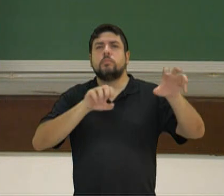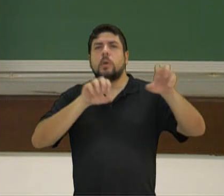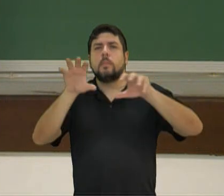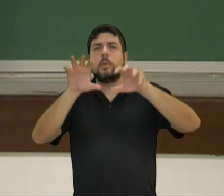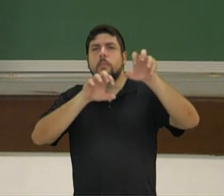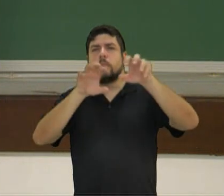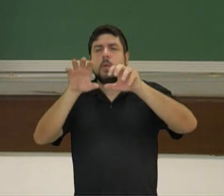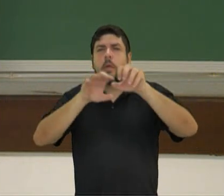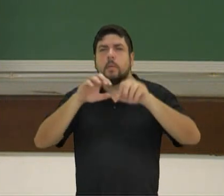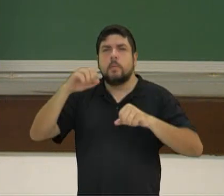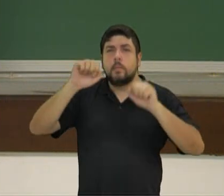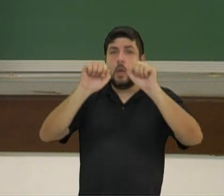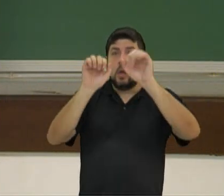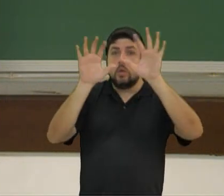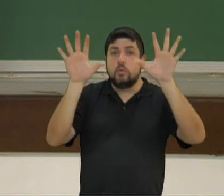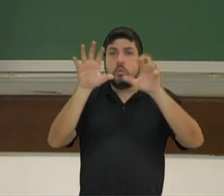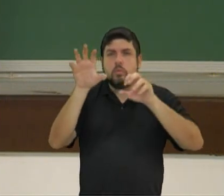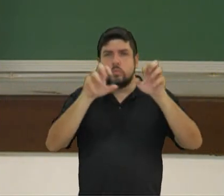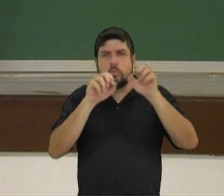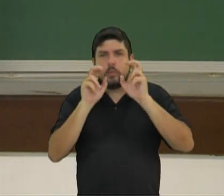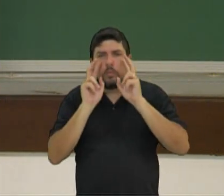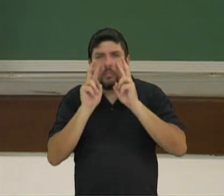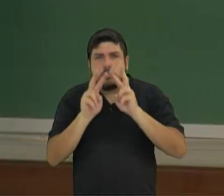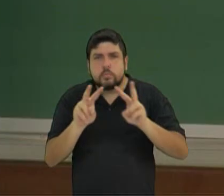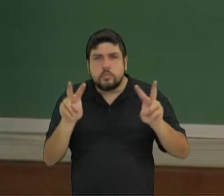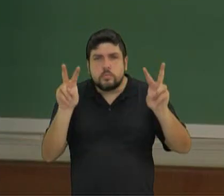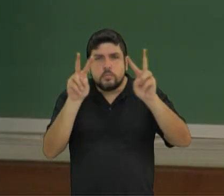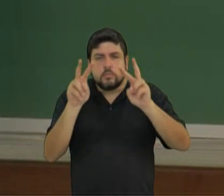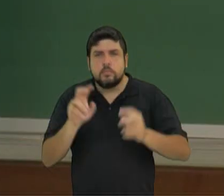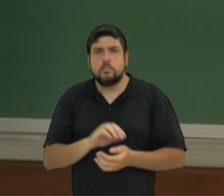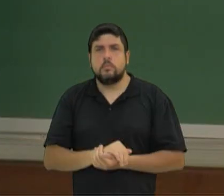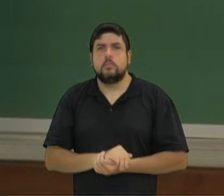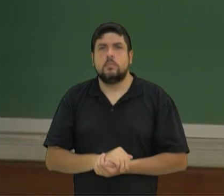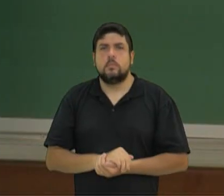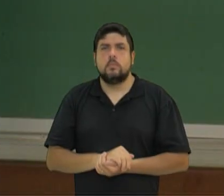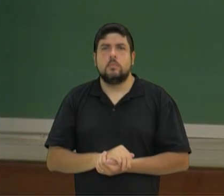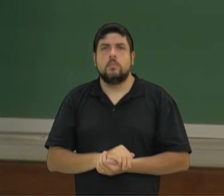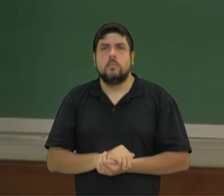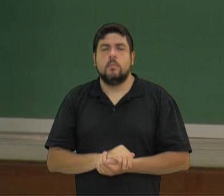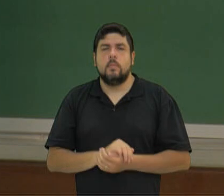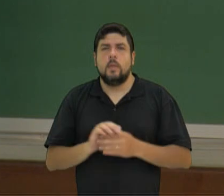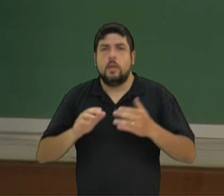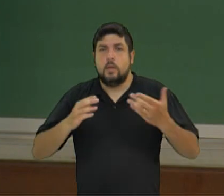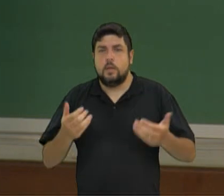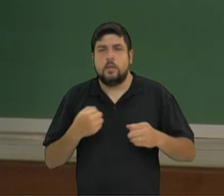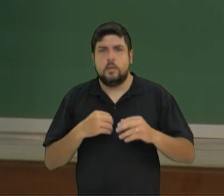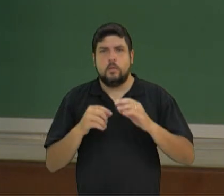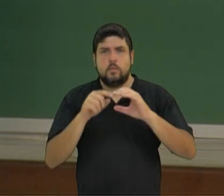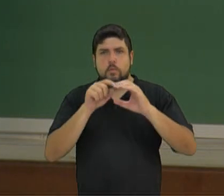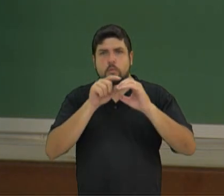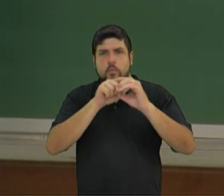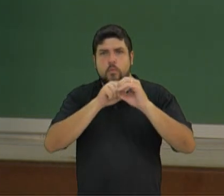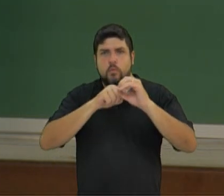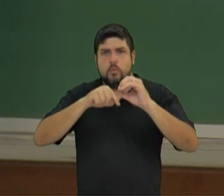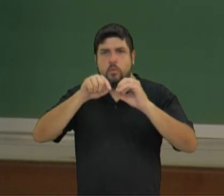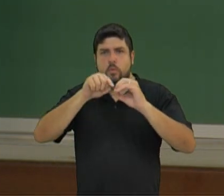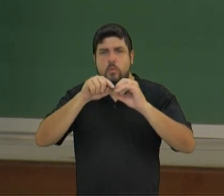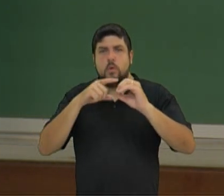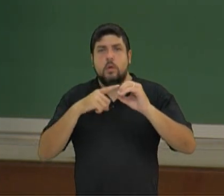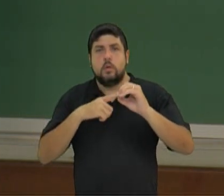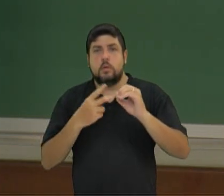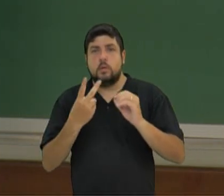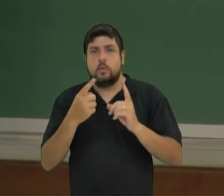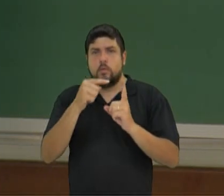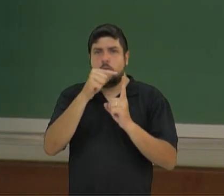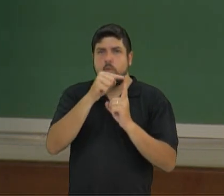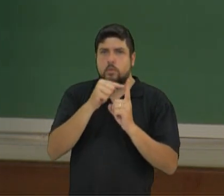luminosidade do ambiente para que a gente enxergue as coisas. Então, em torno da nossa pupila, nós temos dois tipos de músculos